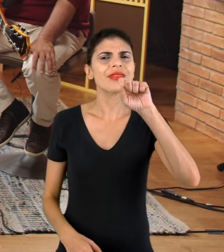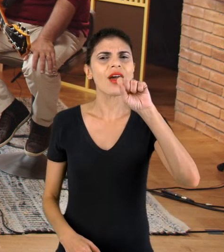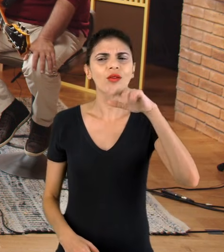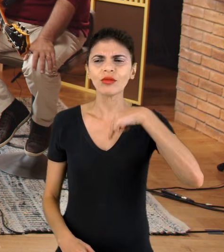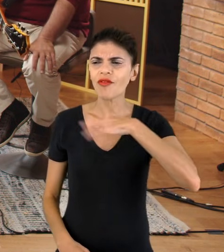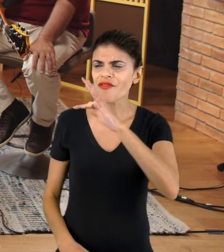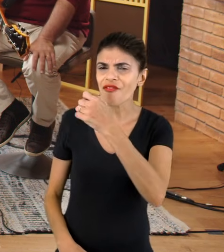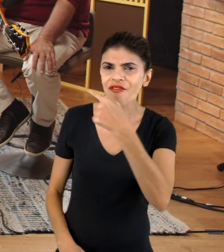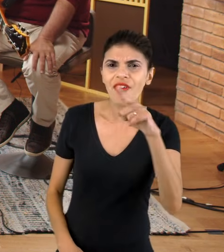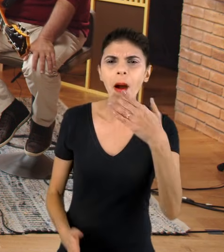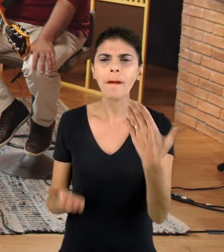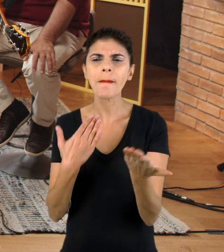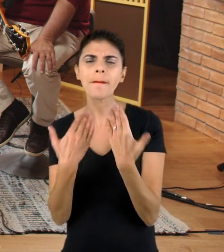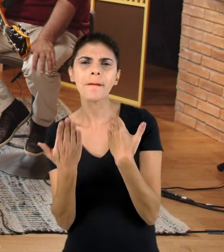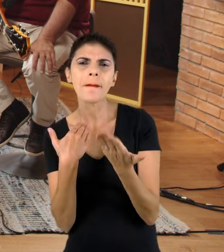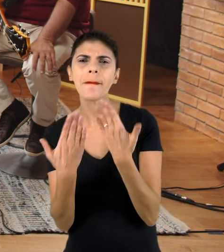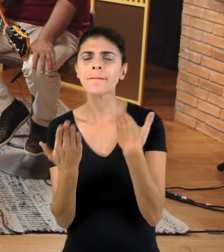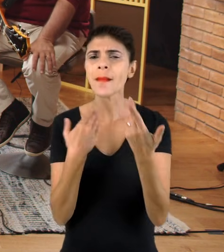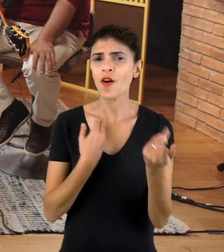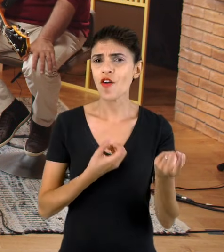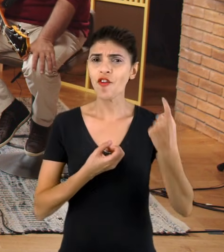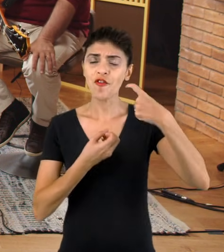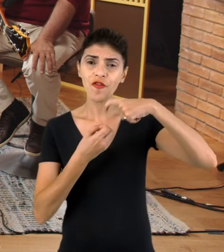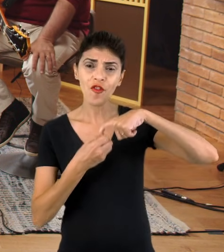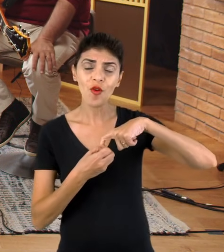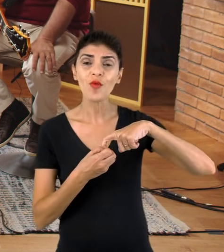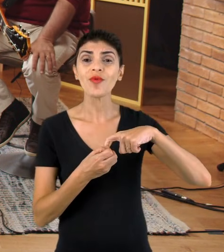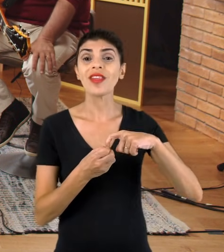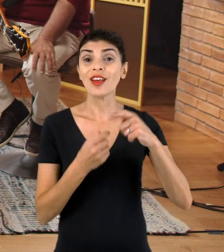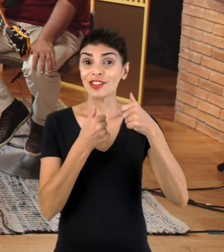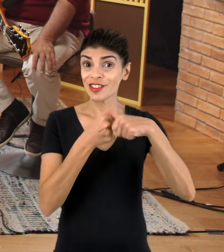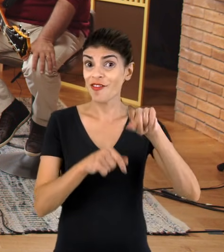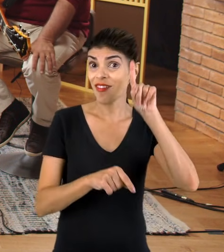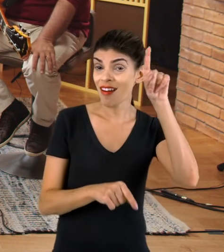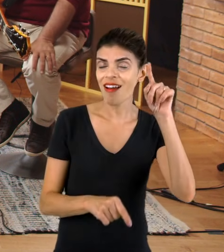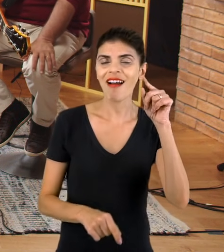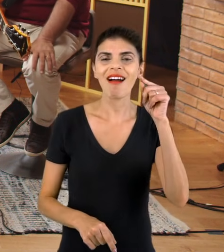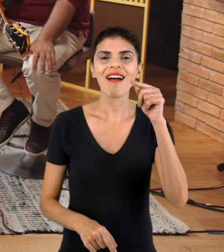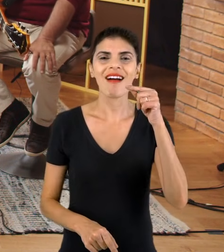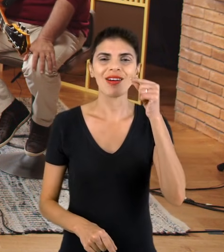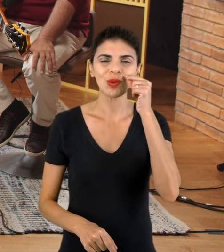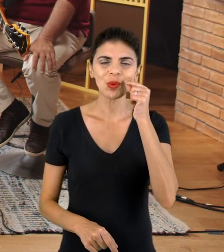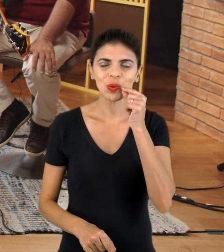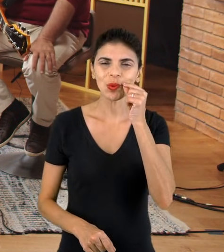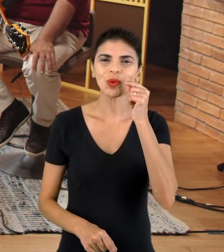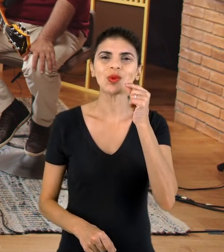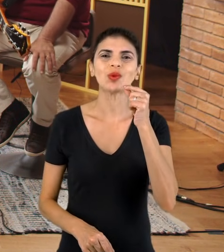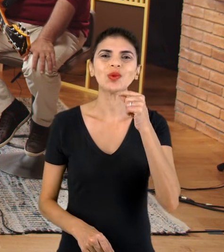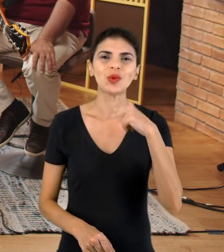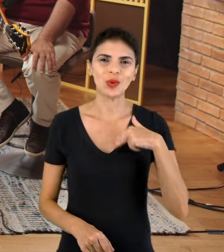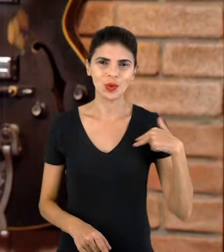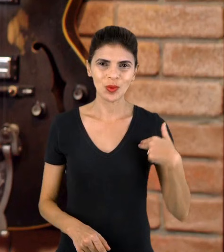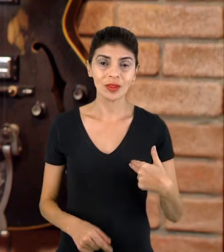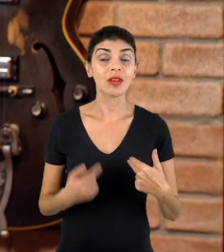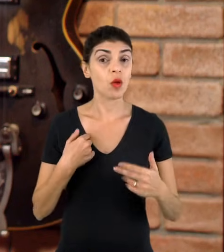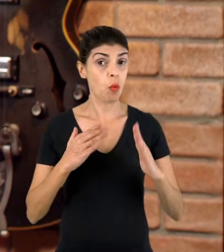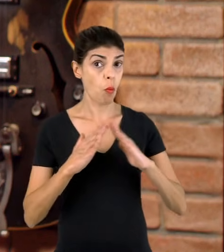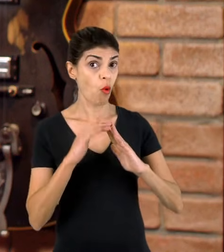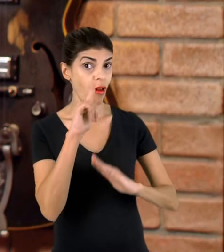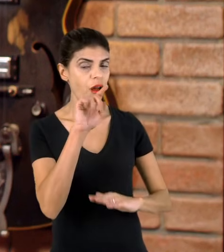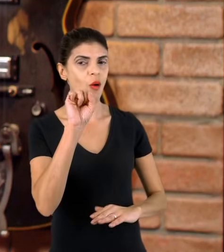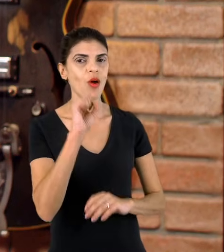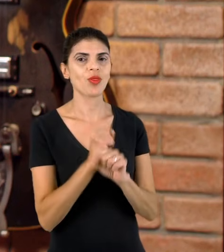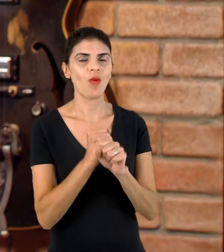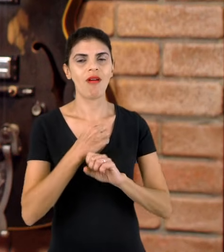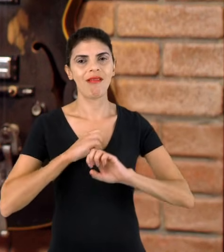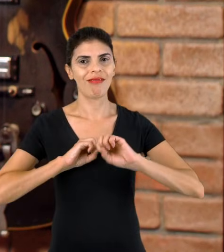tal. Aí tava um papo rolando, acabei de voltar da Suécia, tava dando uma aula. Caramba, o cara tava na Suécia. Eu morei lá,